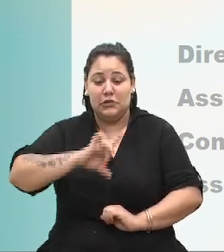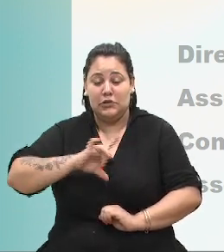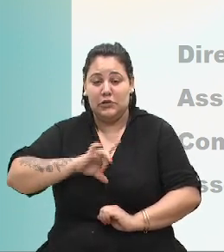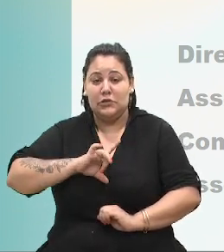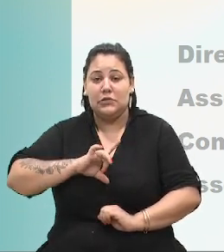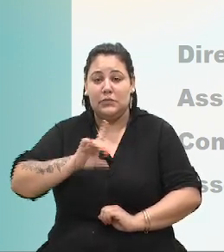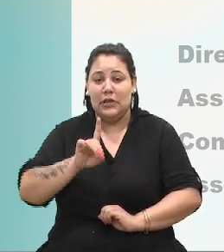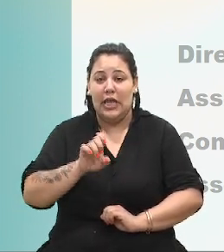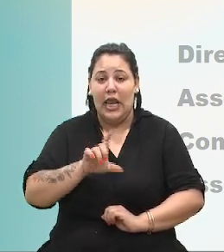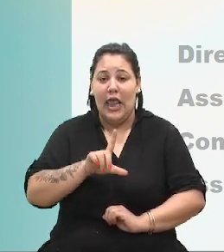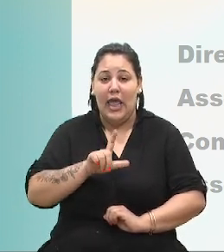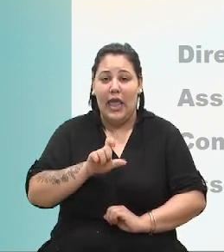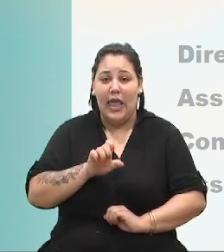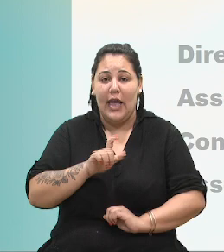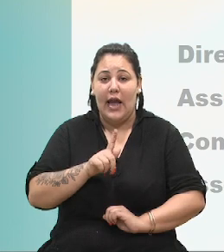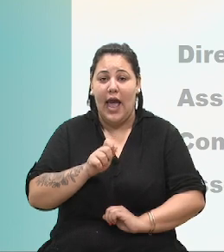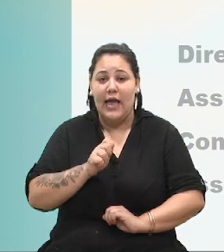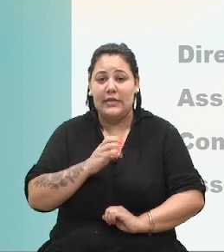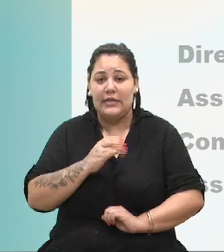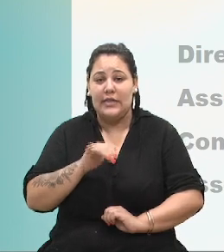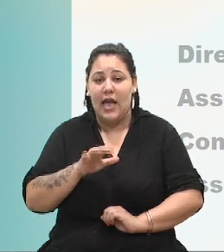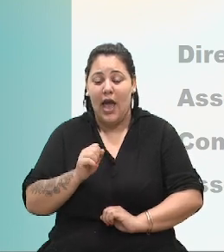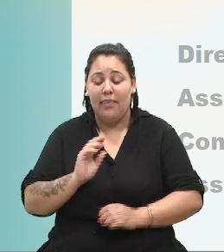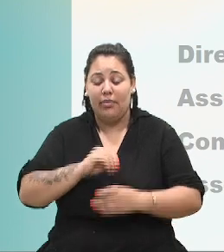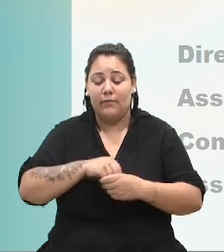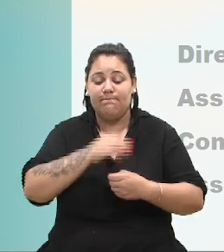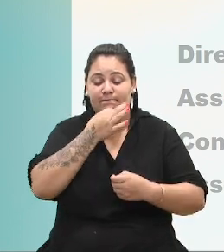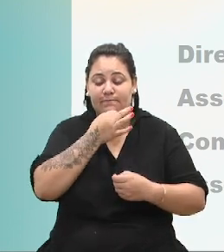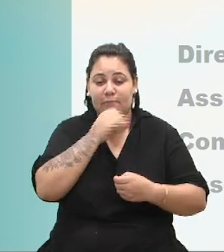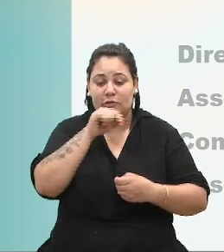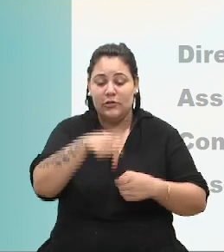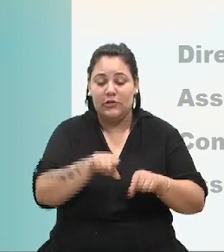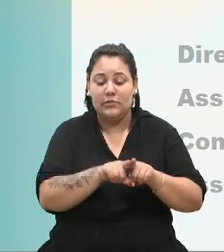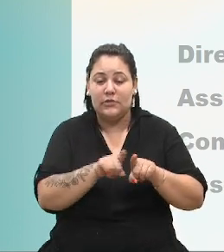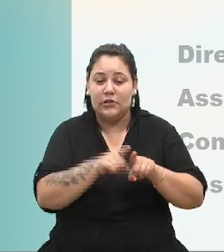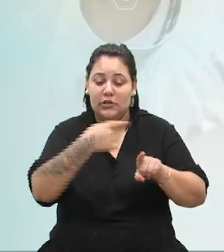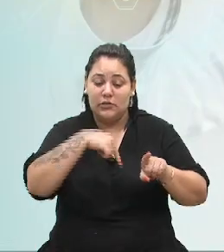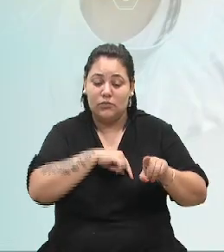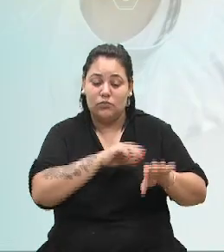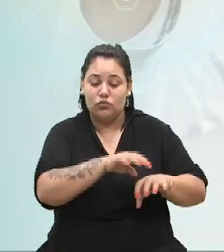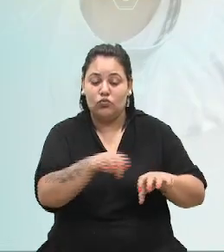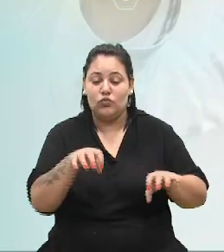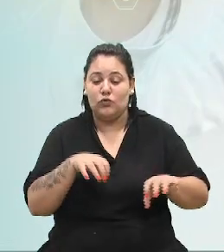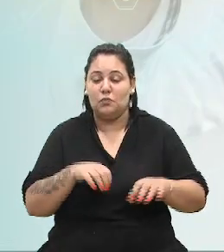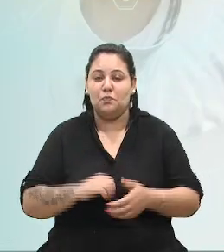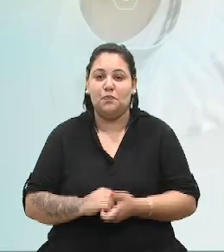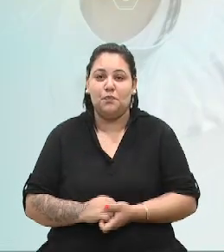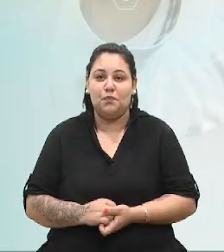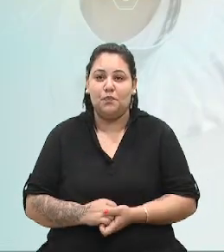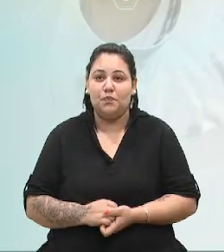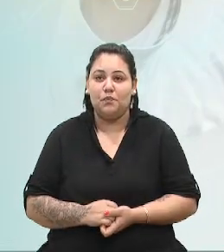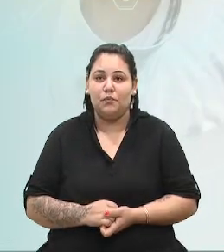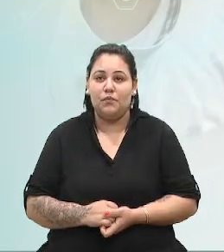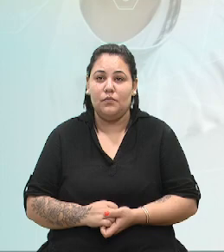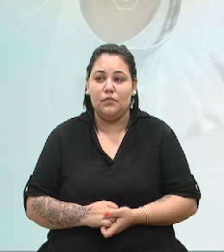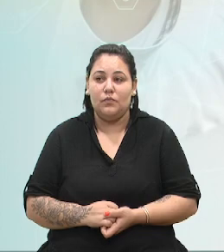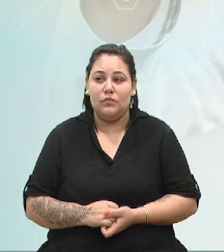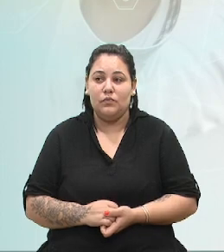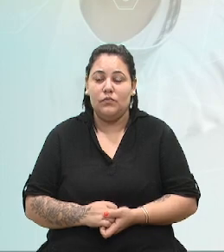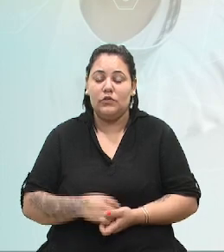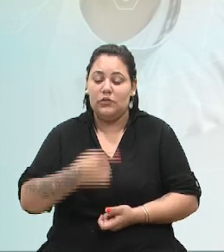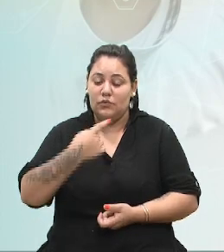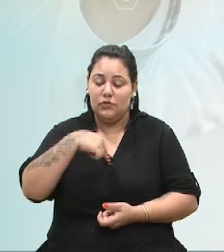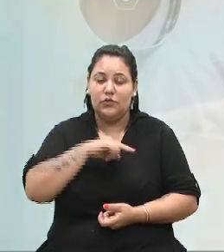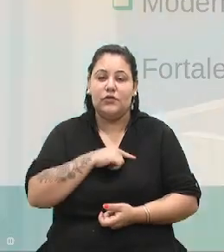delegacia aqui na cidade de Caxias e todos os nossos outros setores. Então, é o CREMERS em